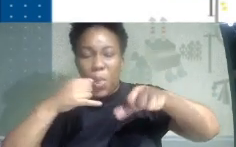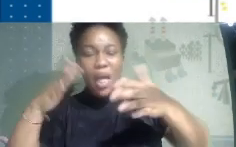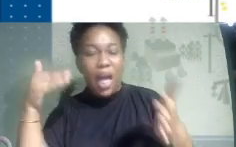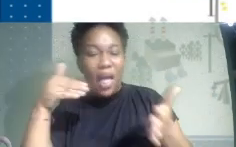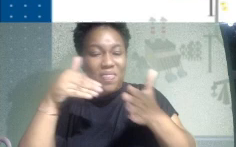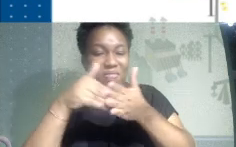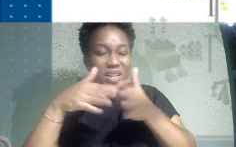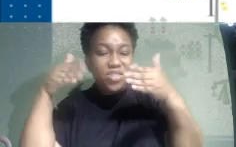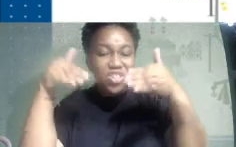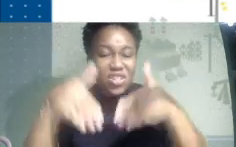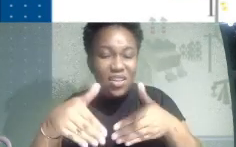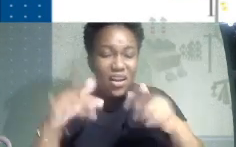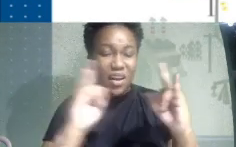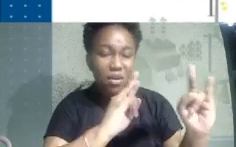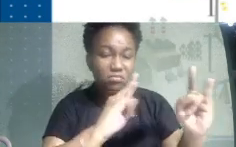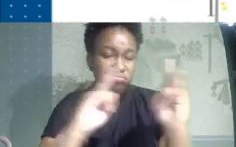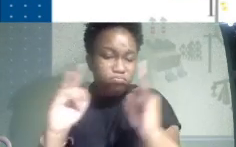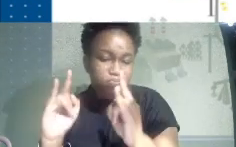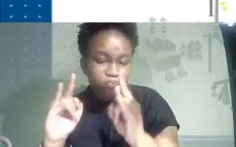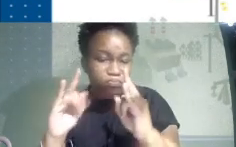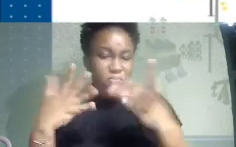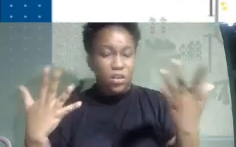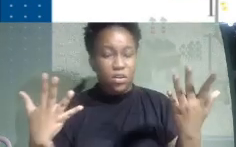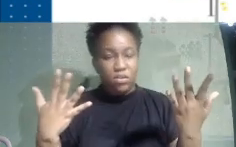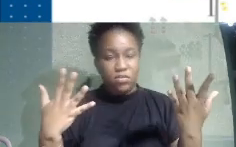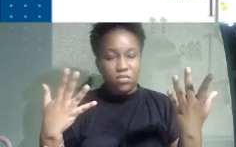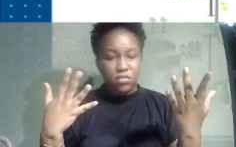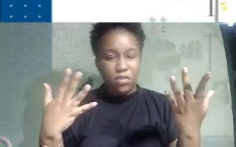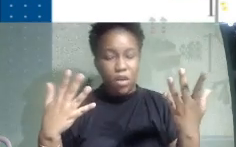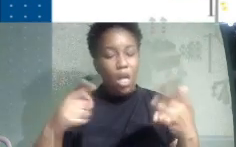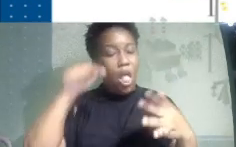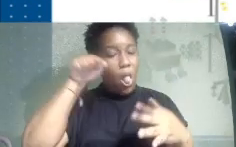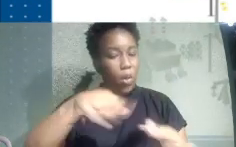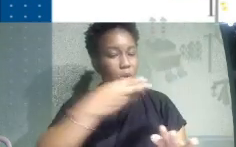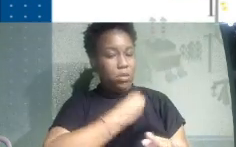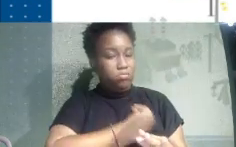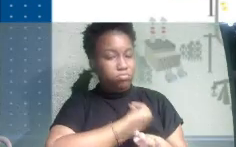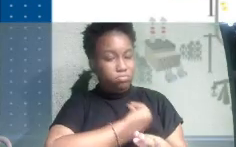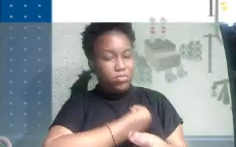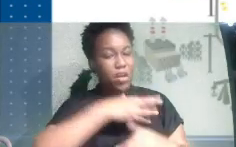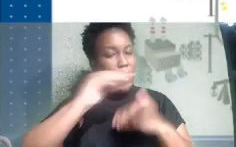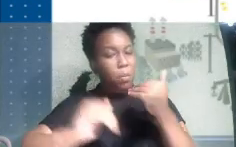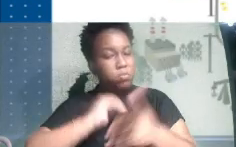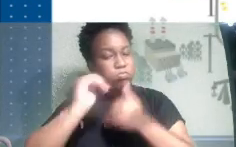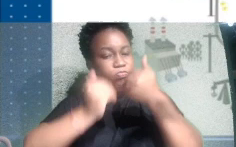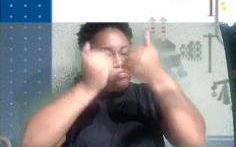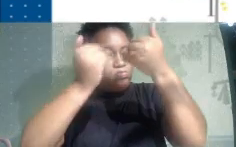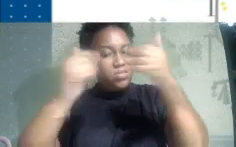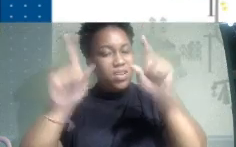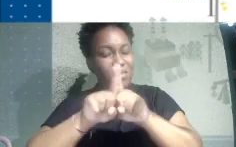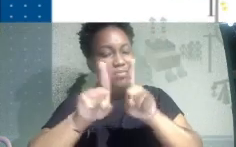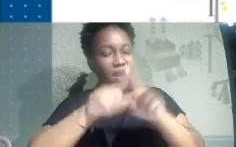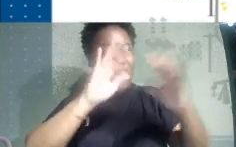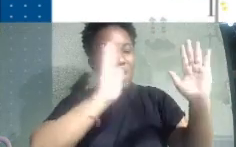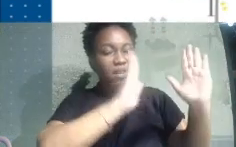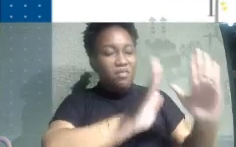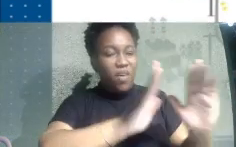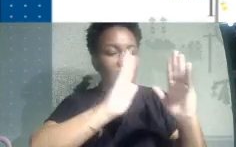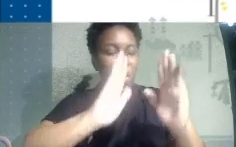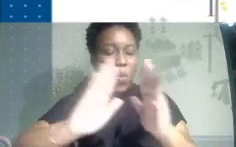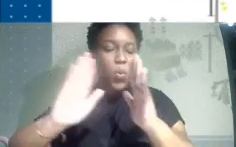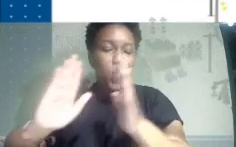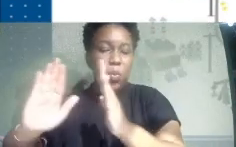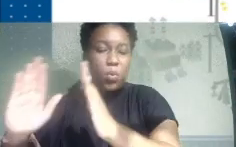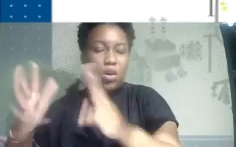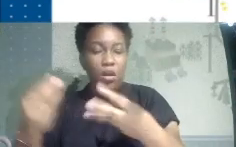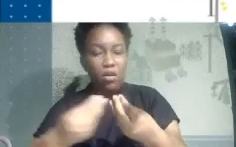até chegar lá no poste com o medidor, isso constitui os processos aí, ou então as fases do fornecimento de energia